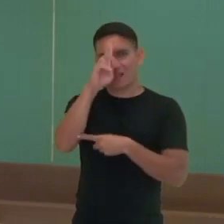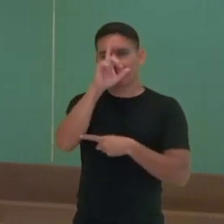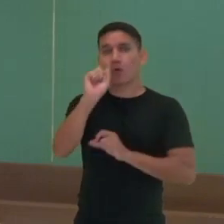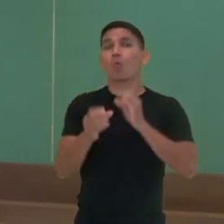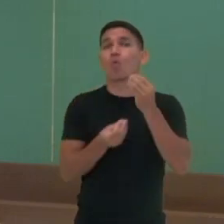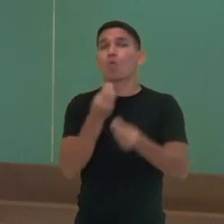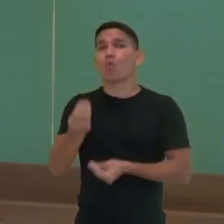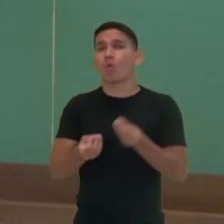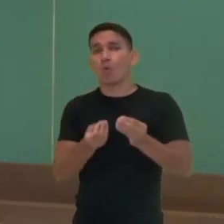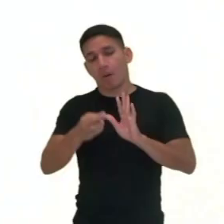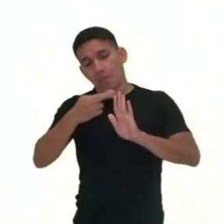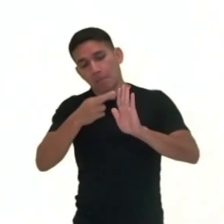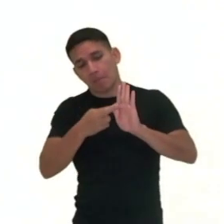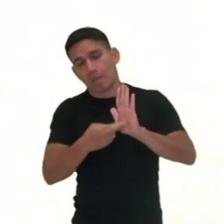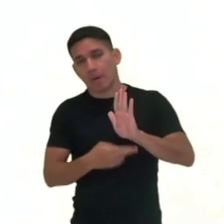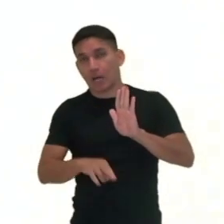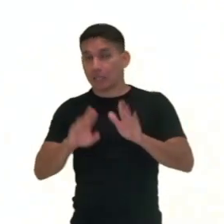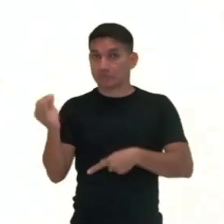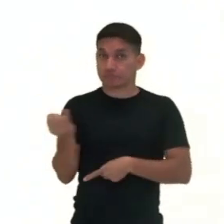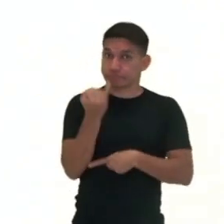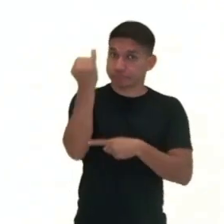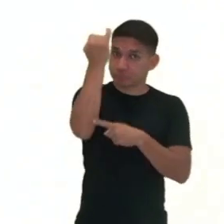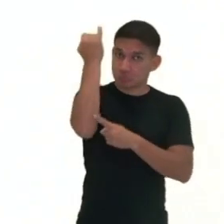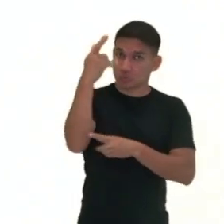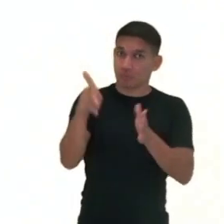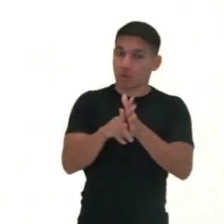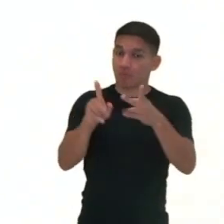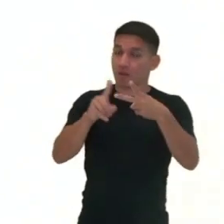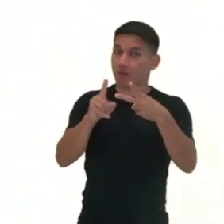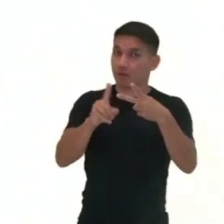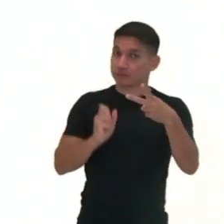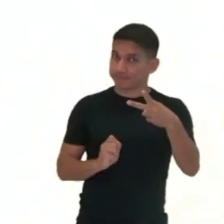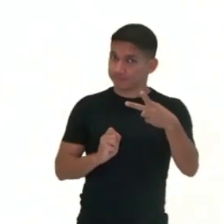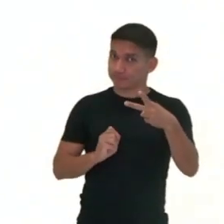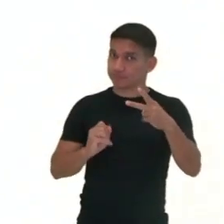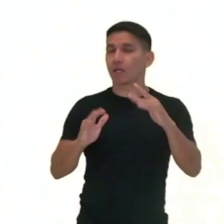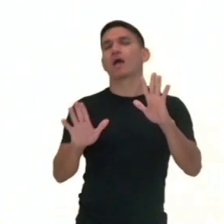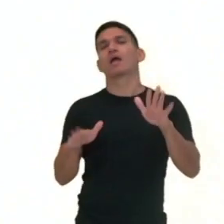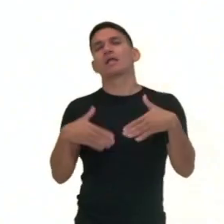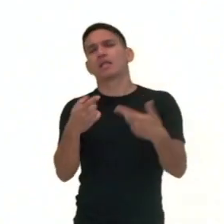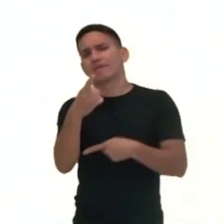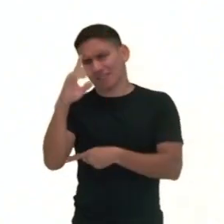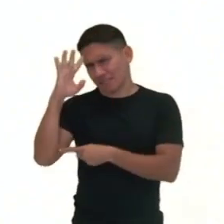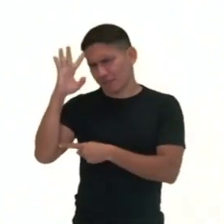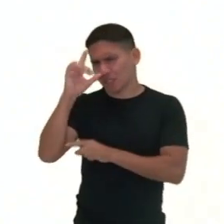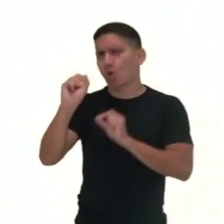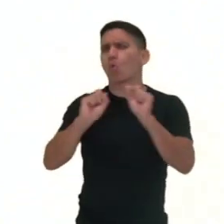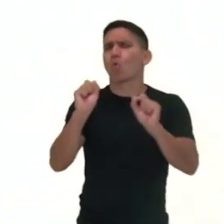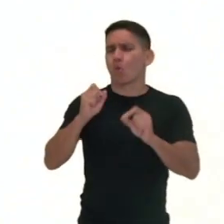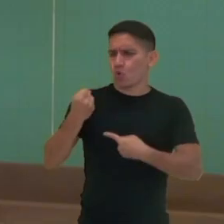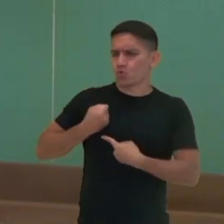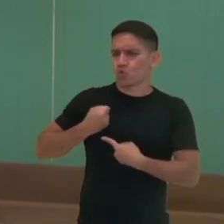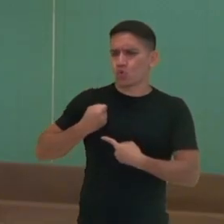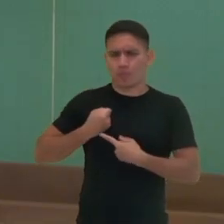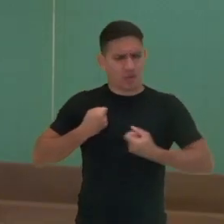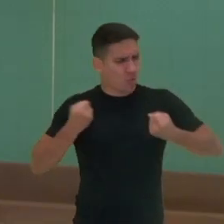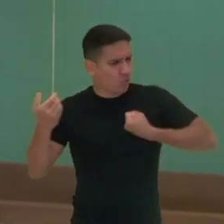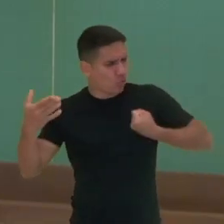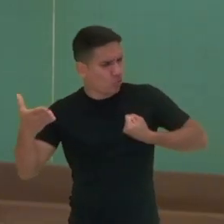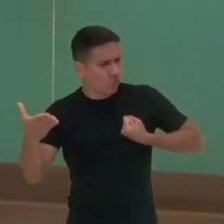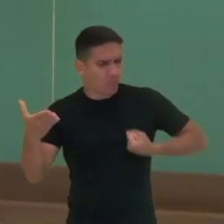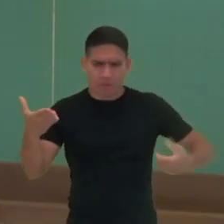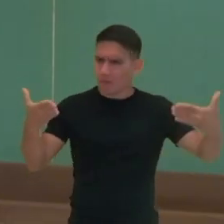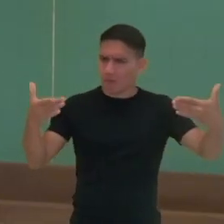propriedade fundamental da proporção? E vocês imaginam o que são os números diretamente